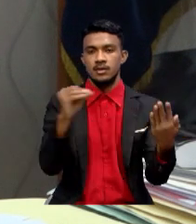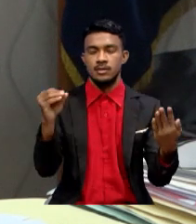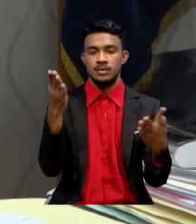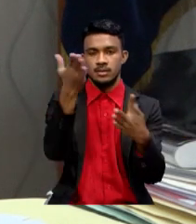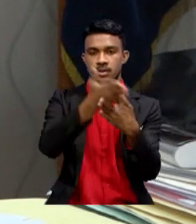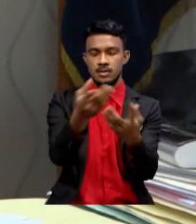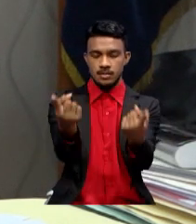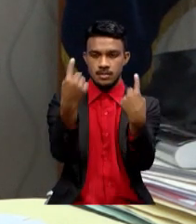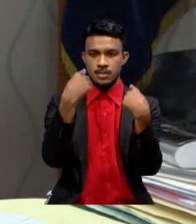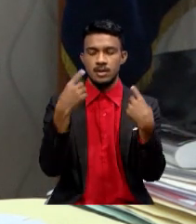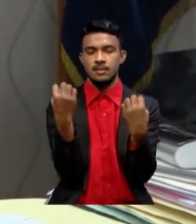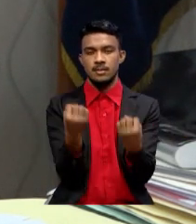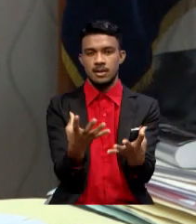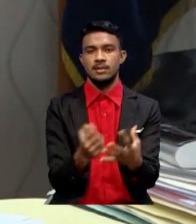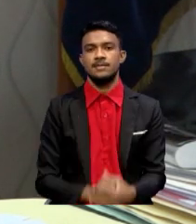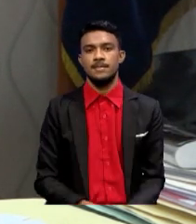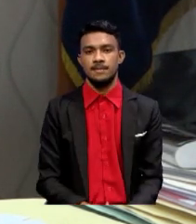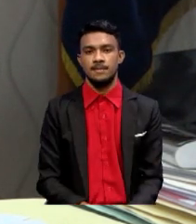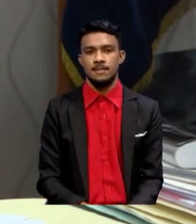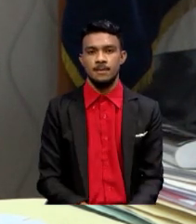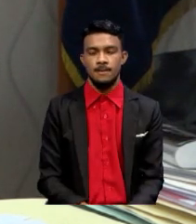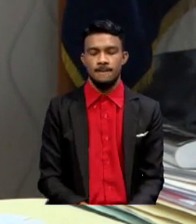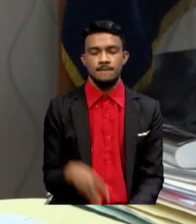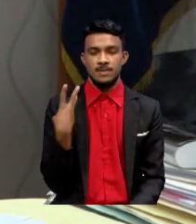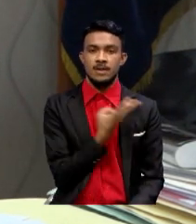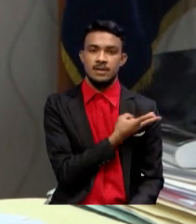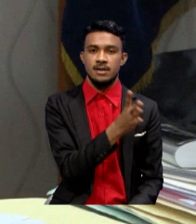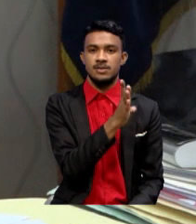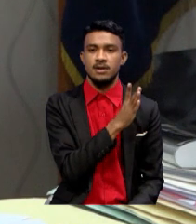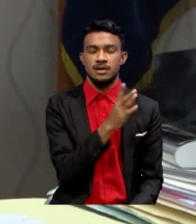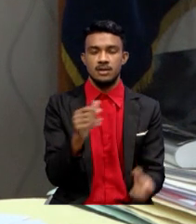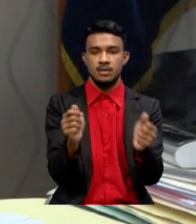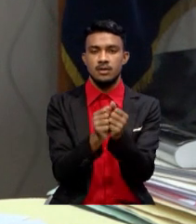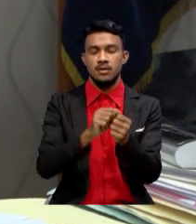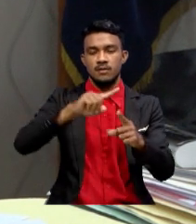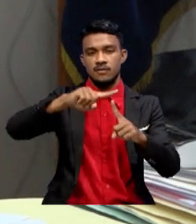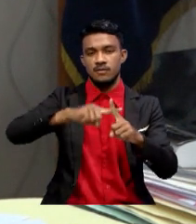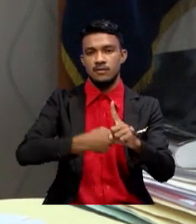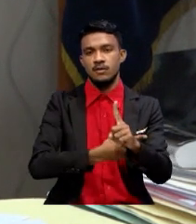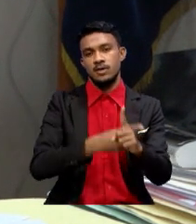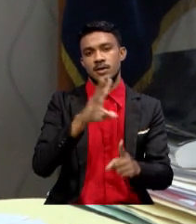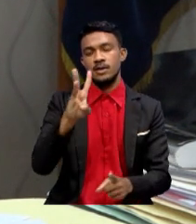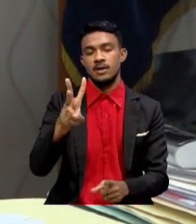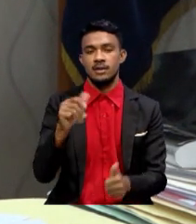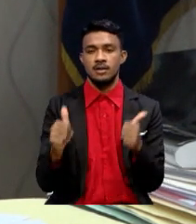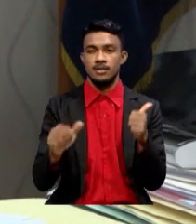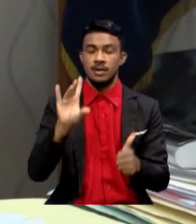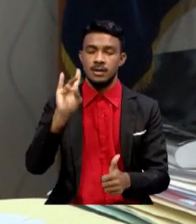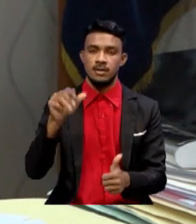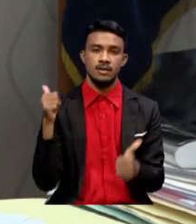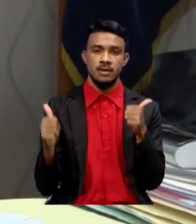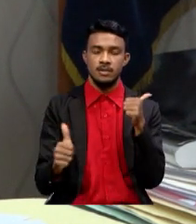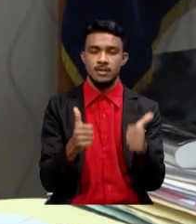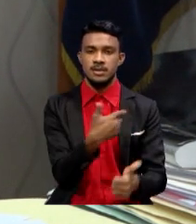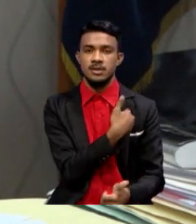estar baracona. Ita espera kata ko fulan nen nebe hitu nebe maksida ko sa